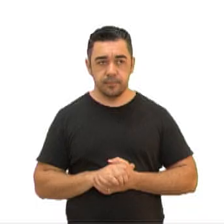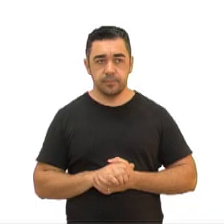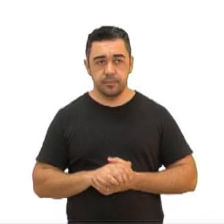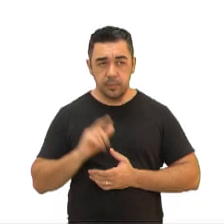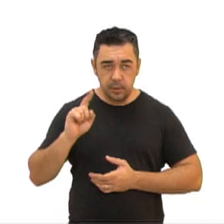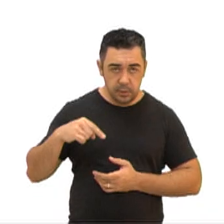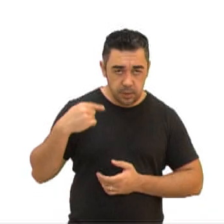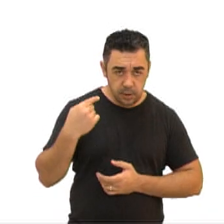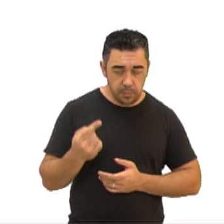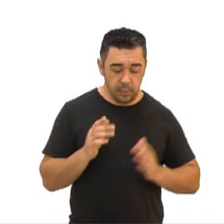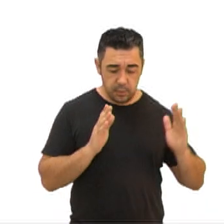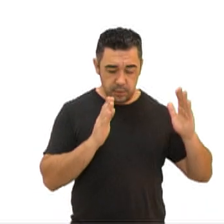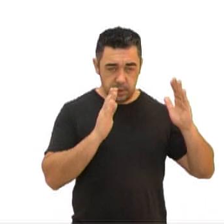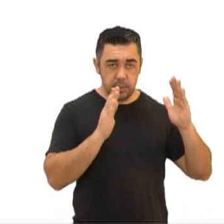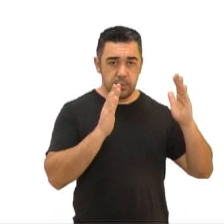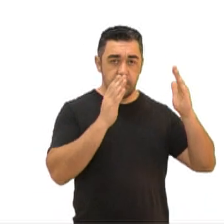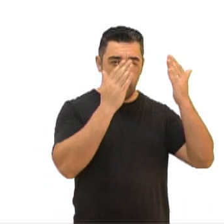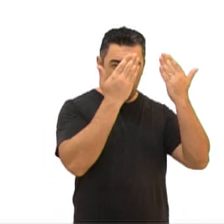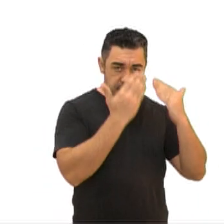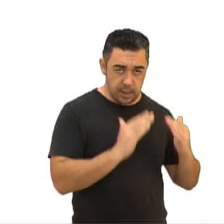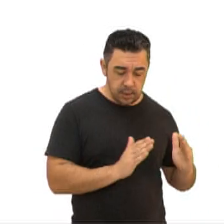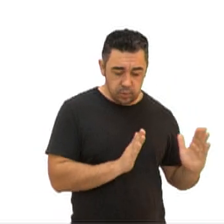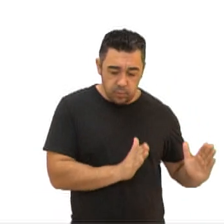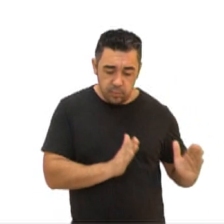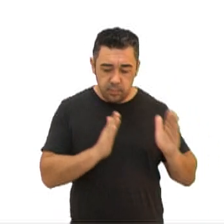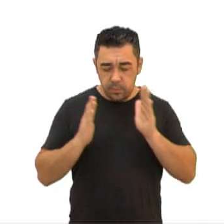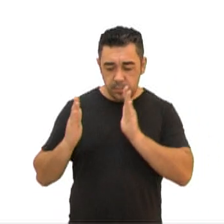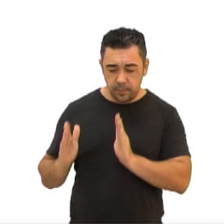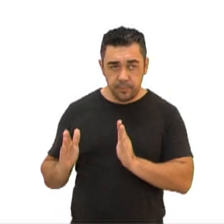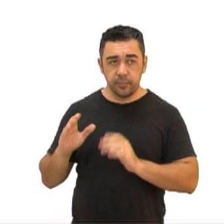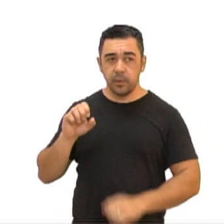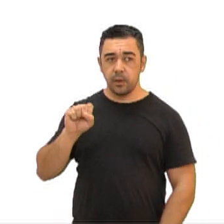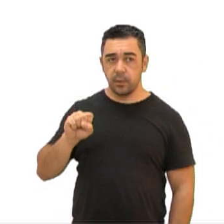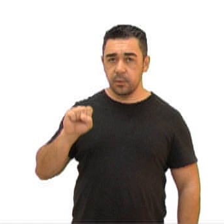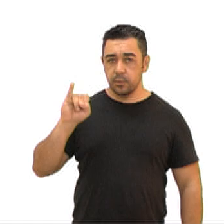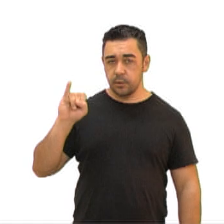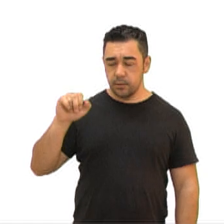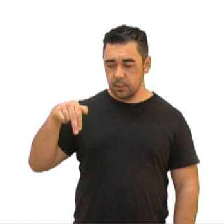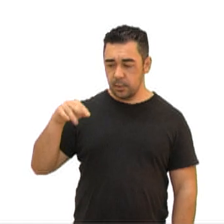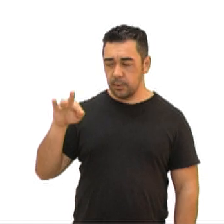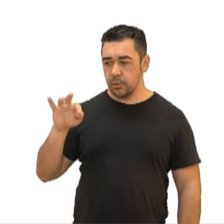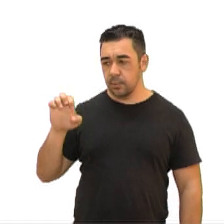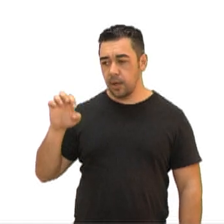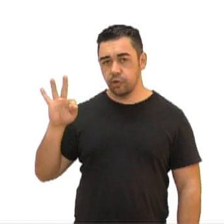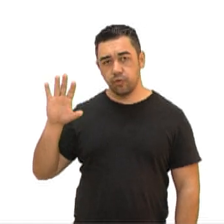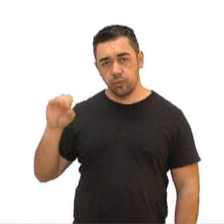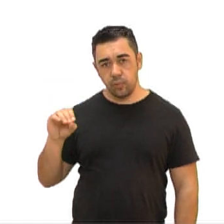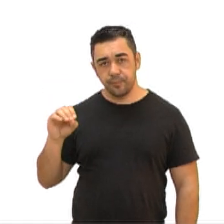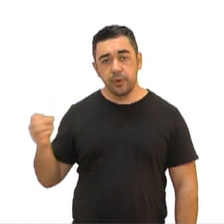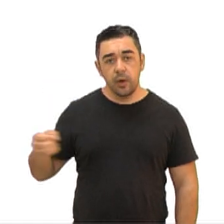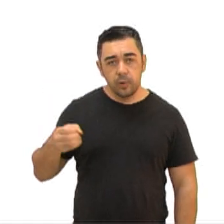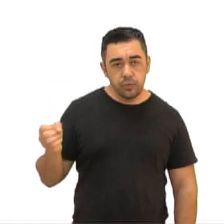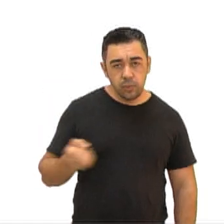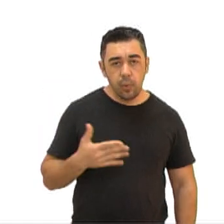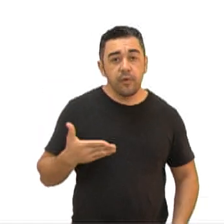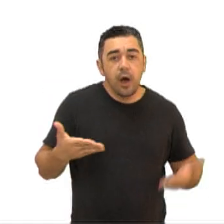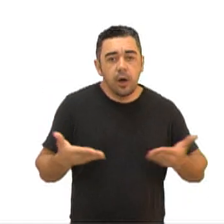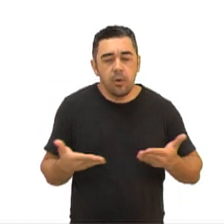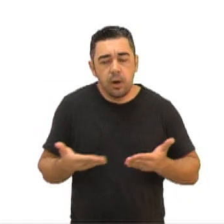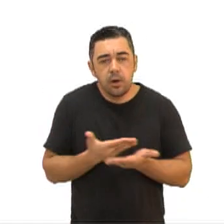Depois do cubismo analítico vem o cubismo sintético, alguns anos depois. Ele vai introduzir uma nova técnica para a arte cubista, que é a